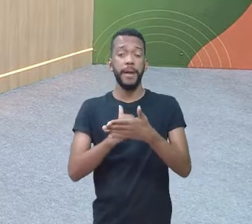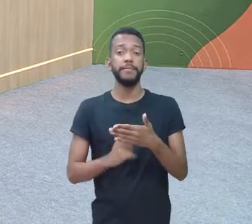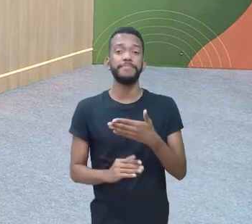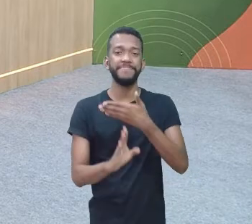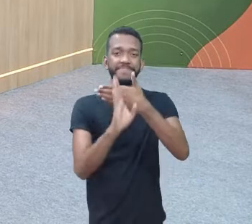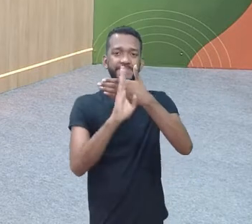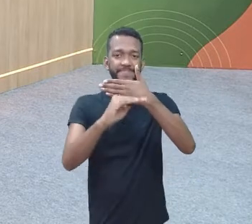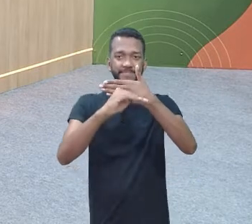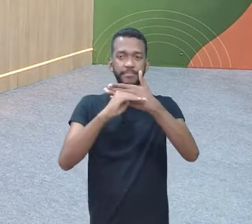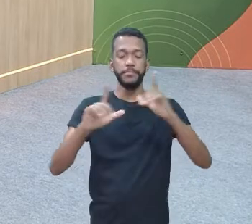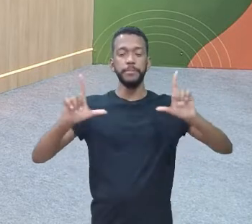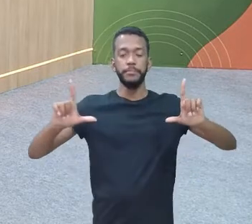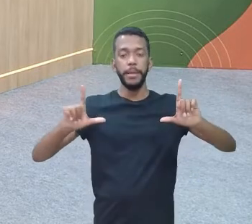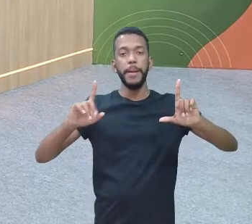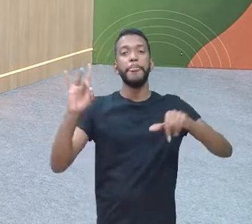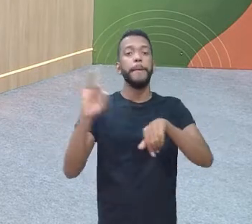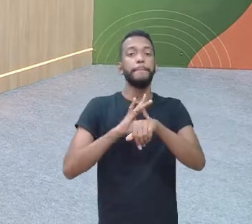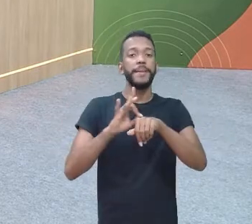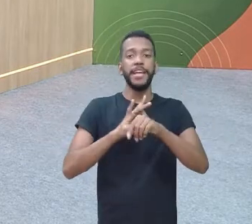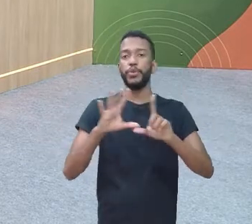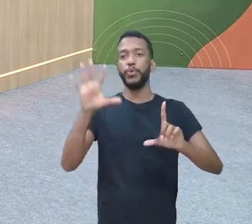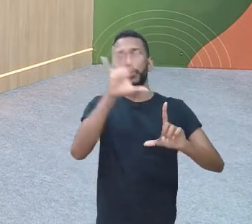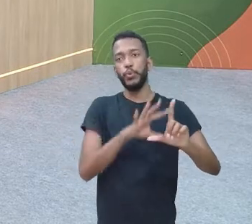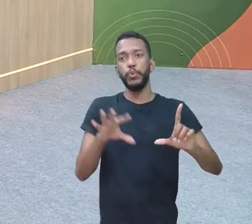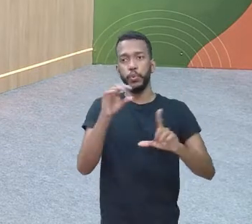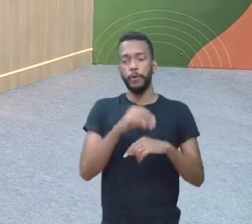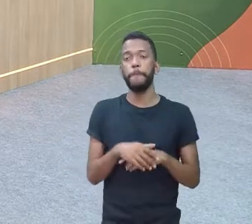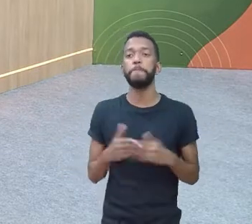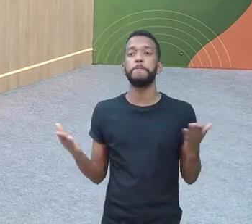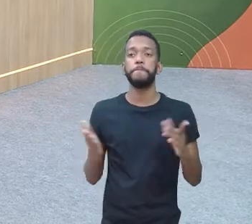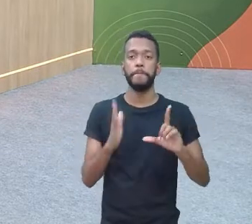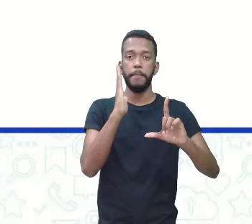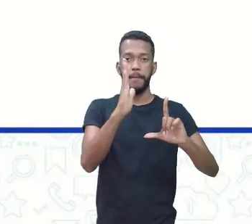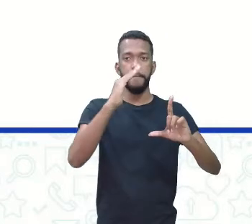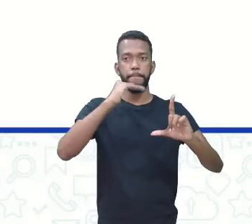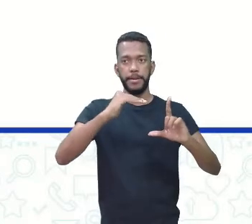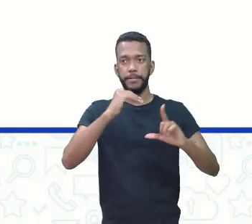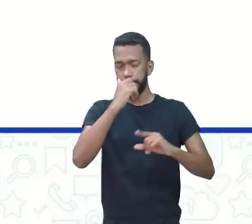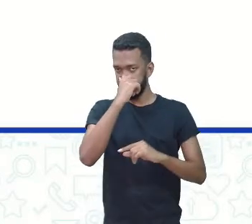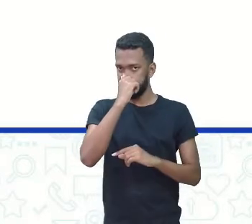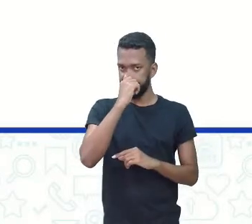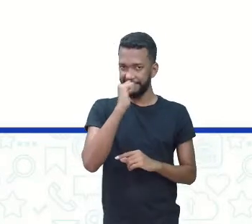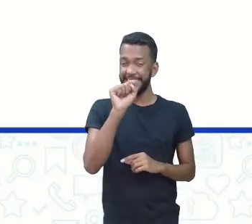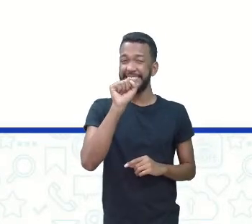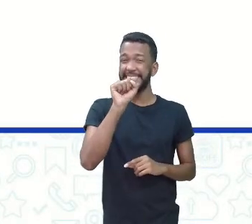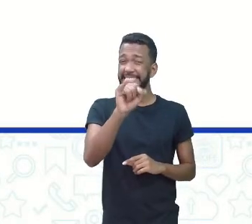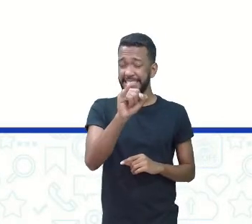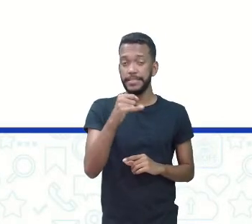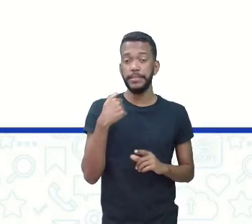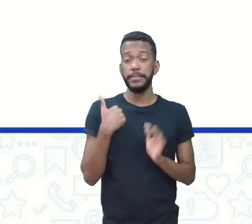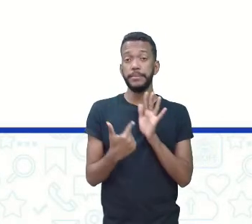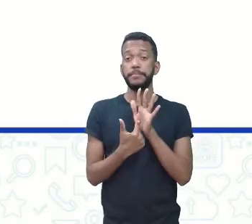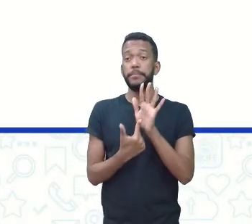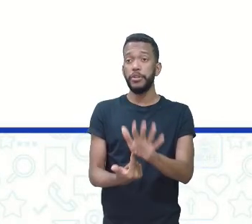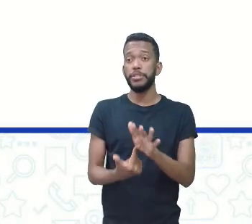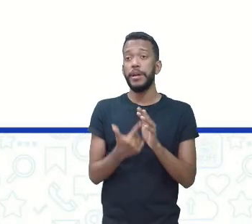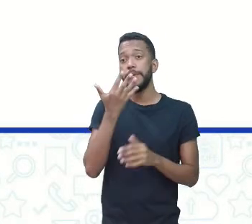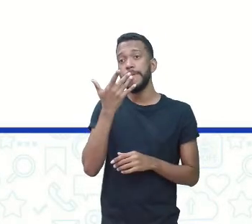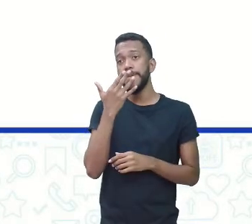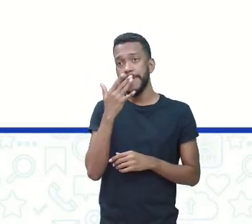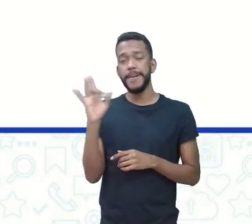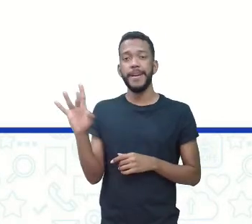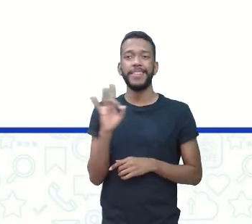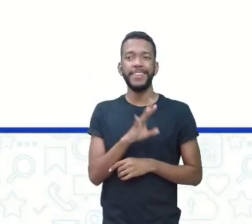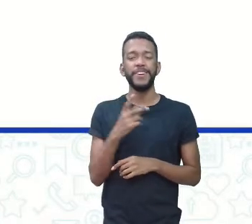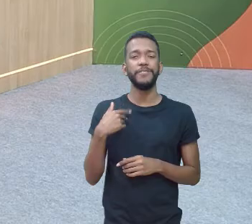vai representar o meu inteiro, e agora eu estou fazendo essas divisões. Se eu for representar cada uma das cores, o que